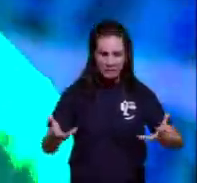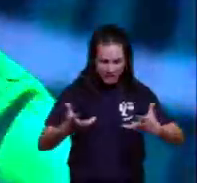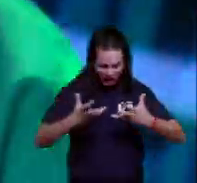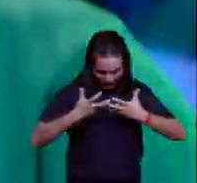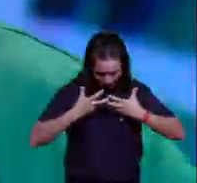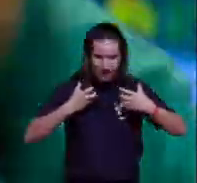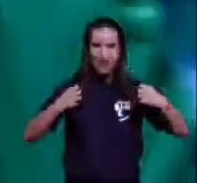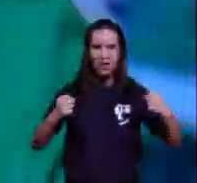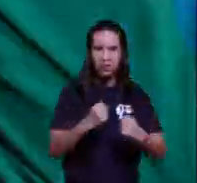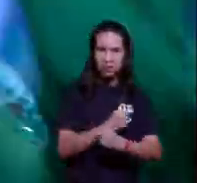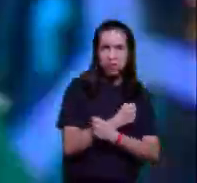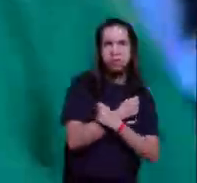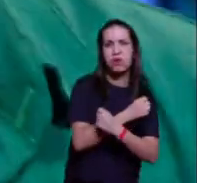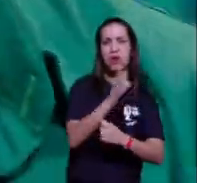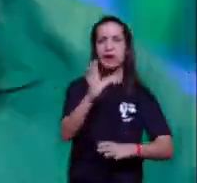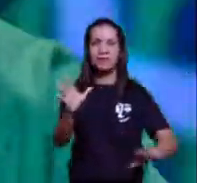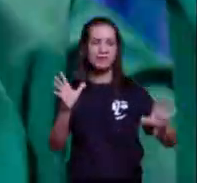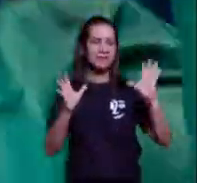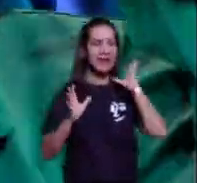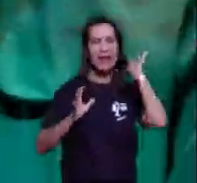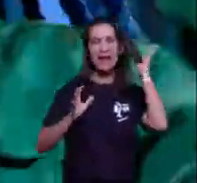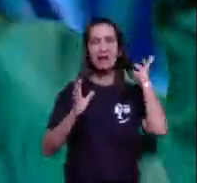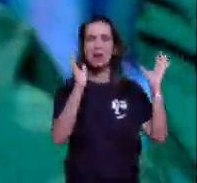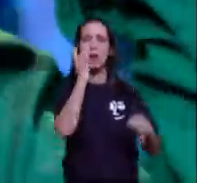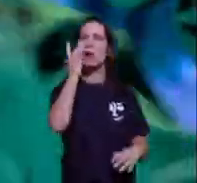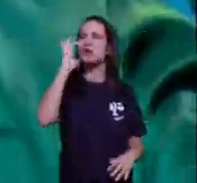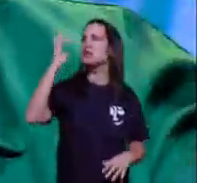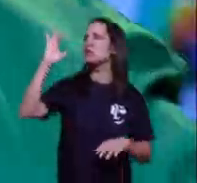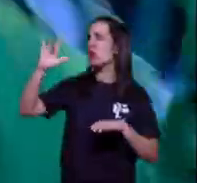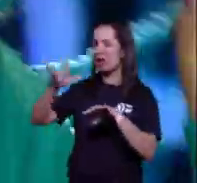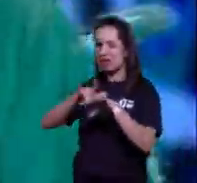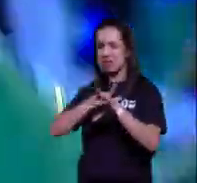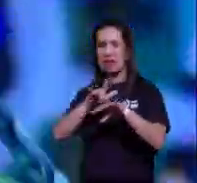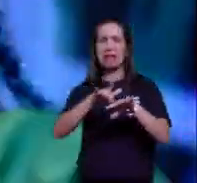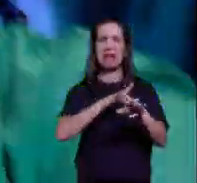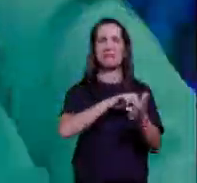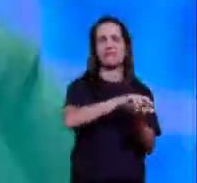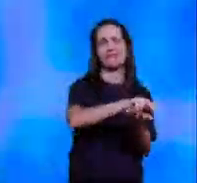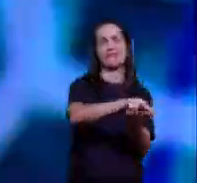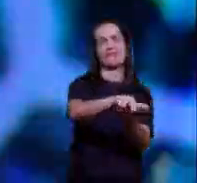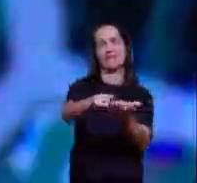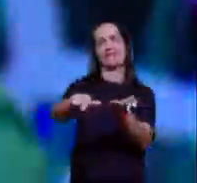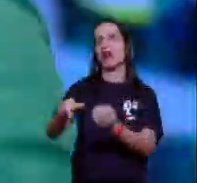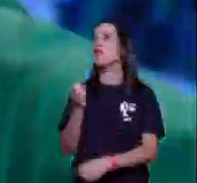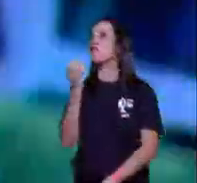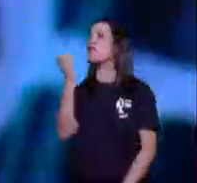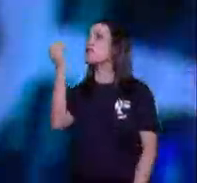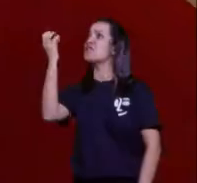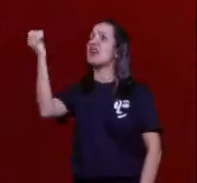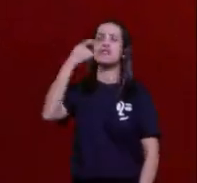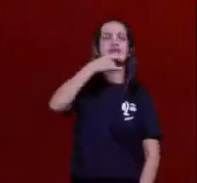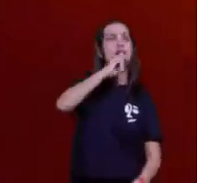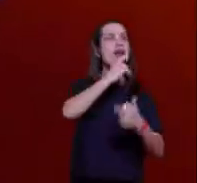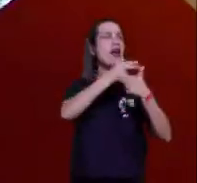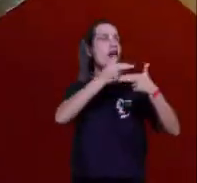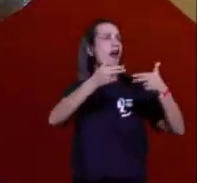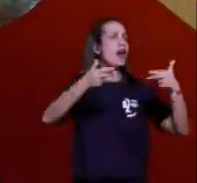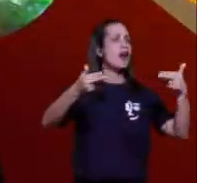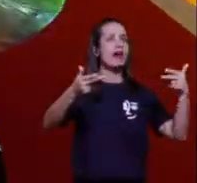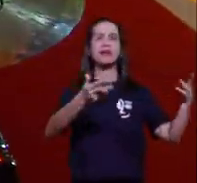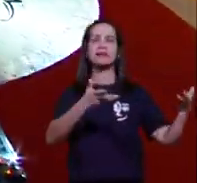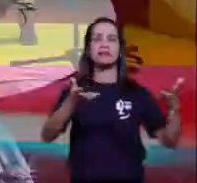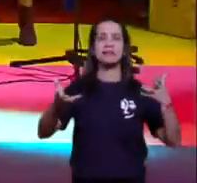torcer o braço. Cabelo, joias, tênis e alguns outros que agens, drinkers, upers, eu me viro. E